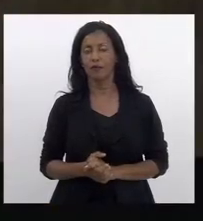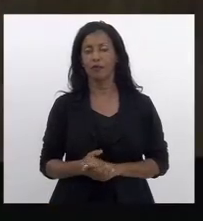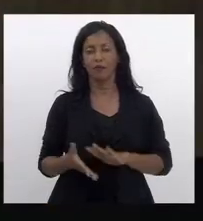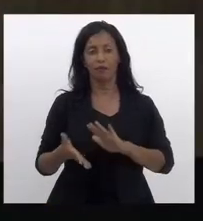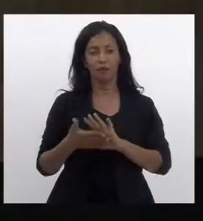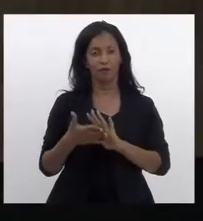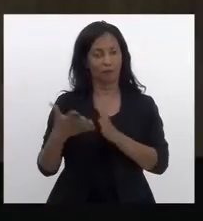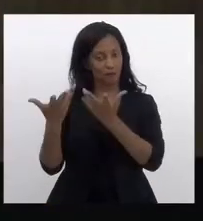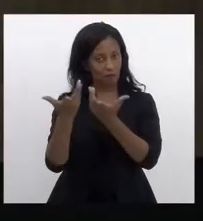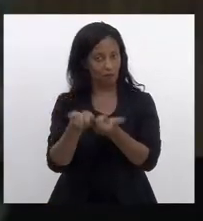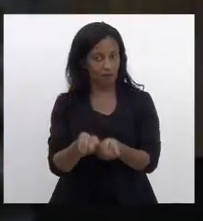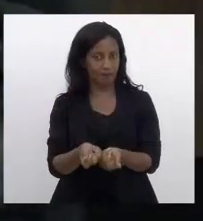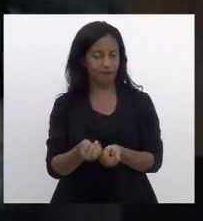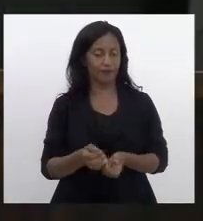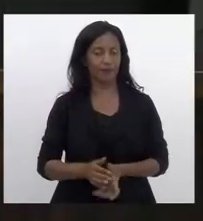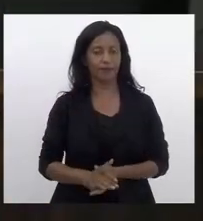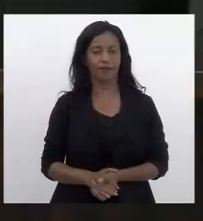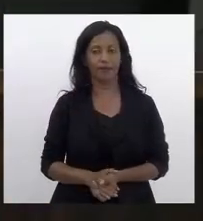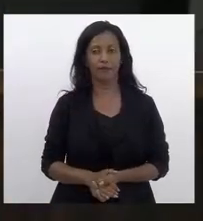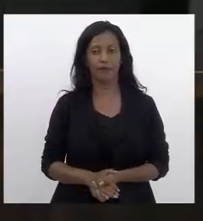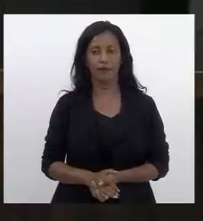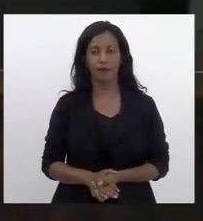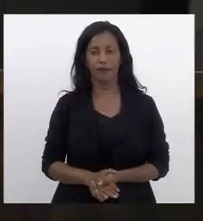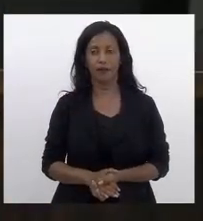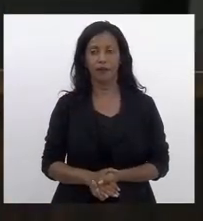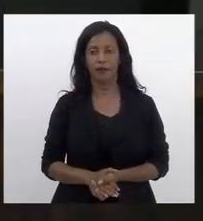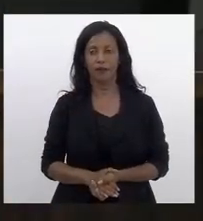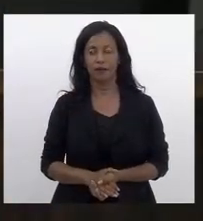Parecer favorável, senhor presidente.